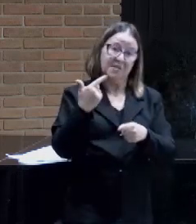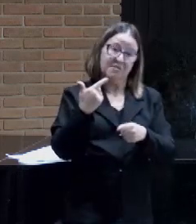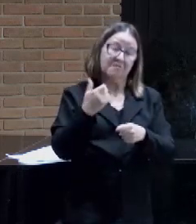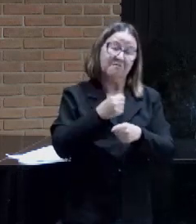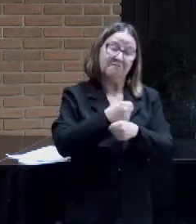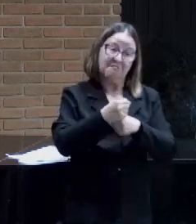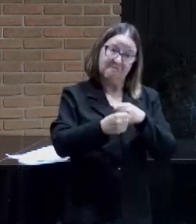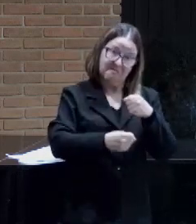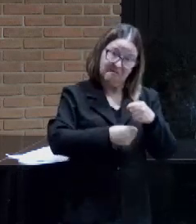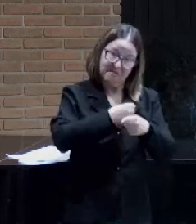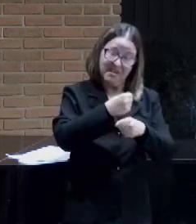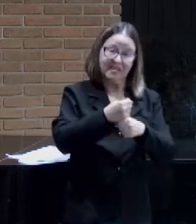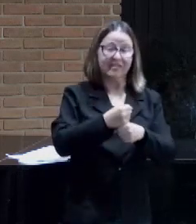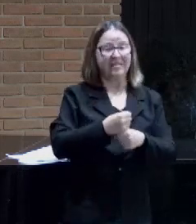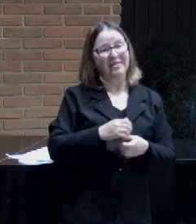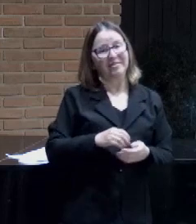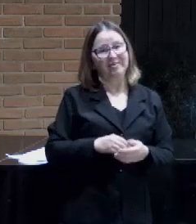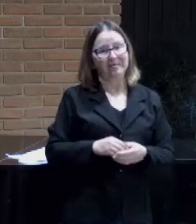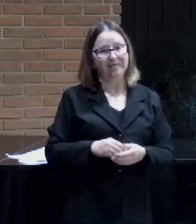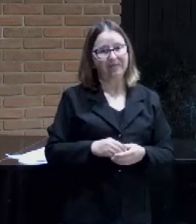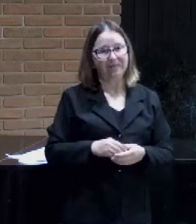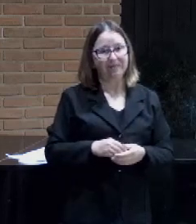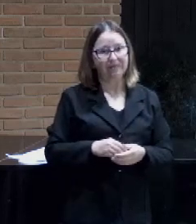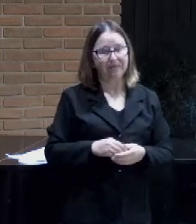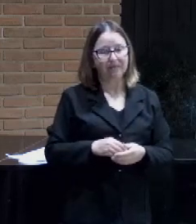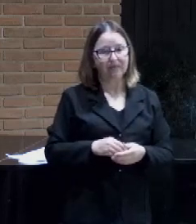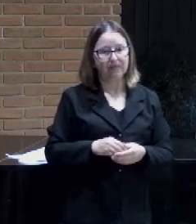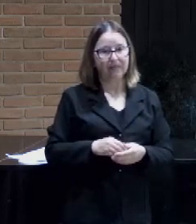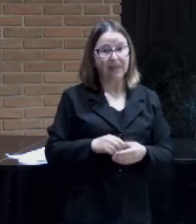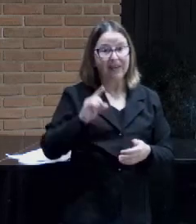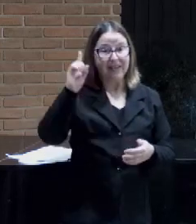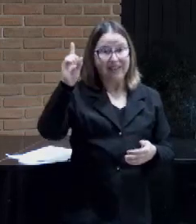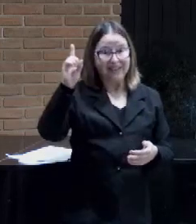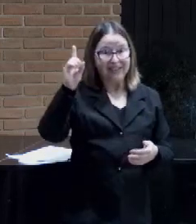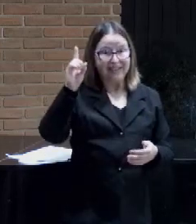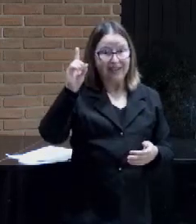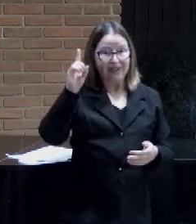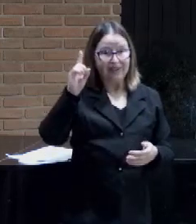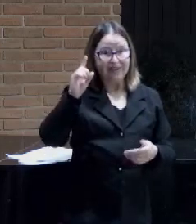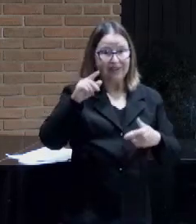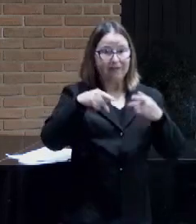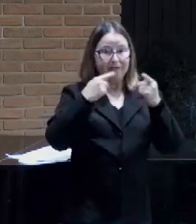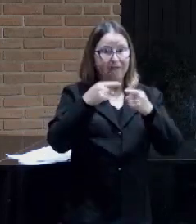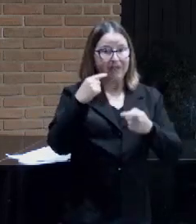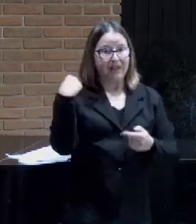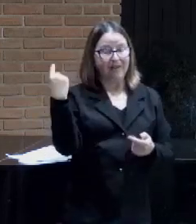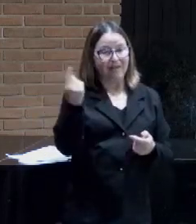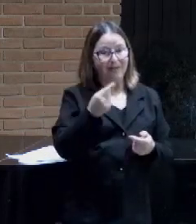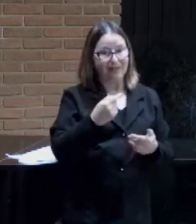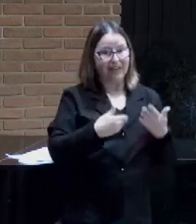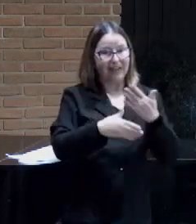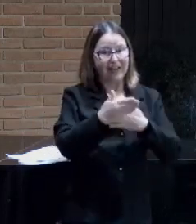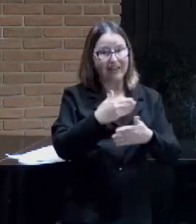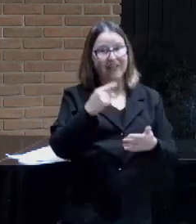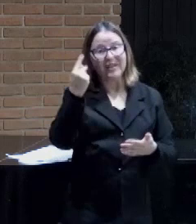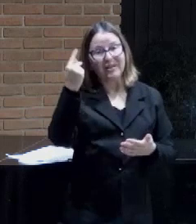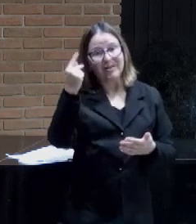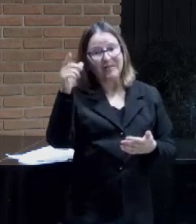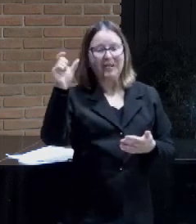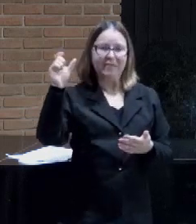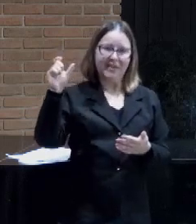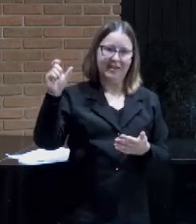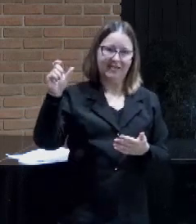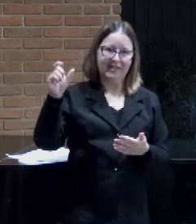nosso conhecimento de Deus. A forma como Deus fala conosco é por meio da sua palavra. Se você quer saber o que Deus quer que você